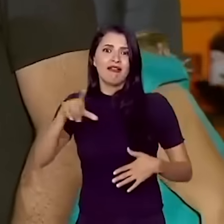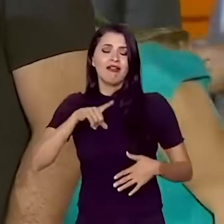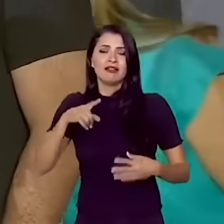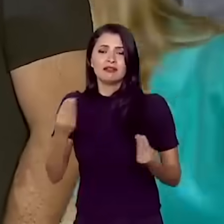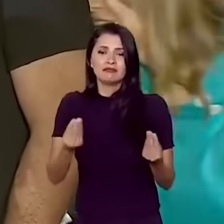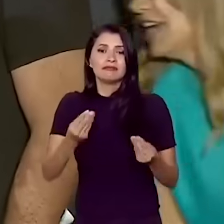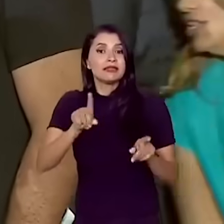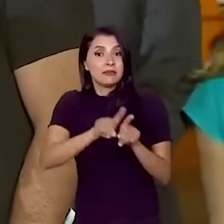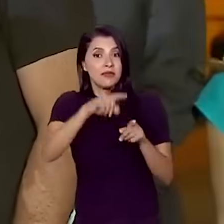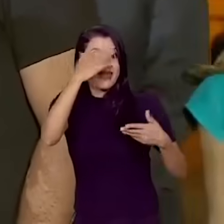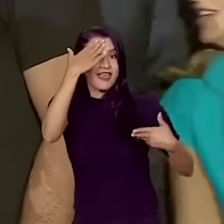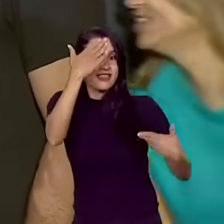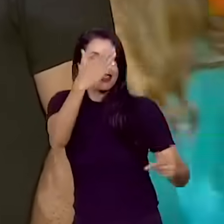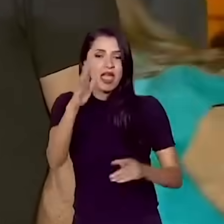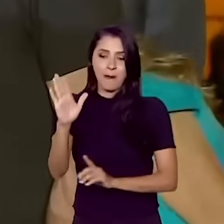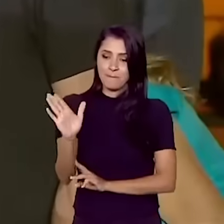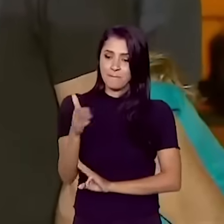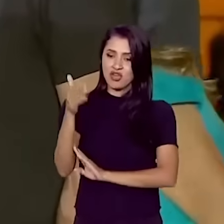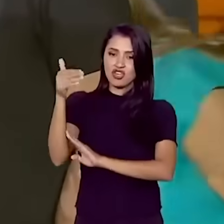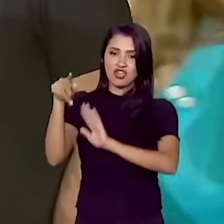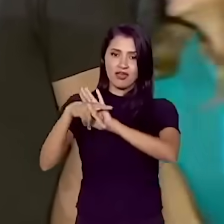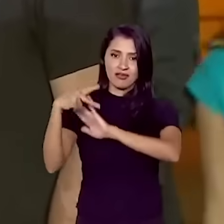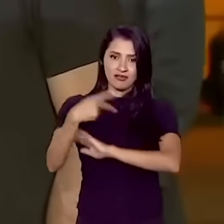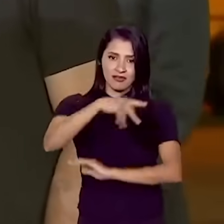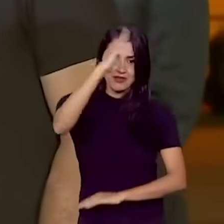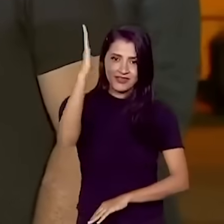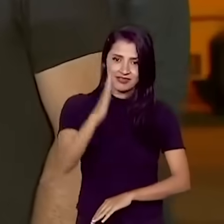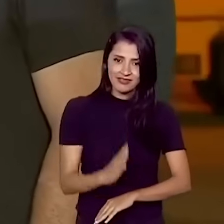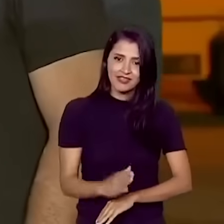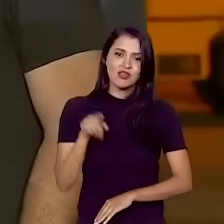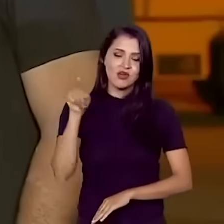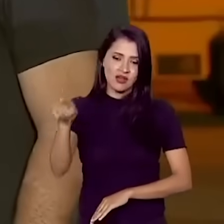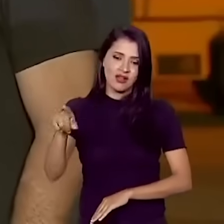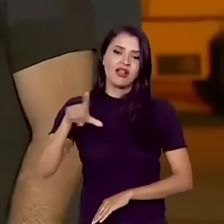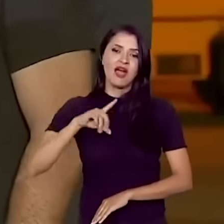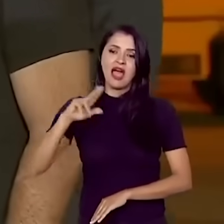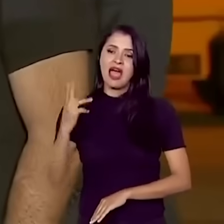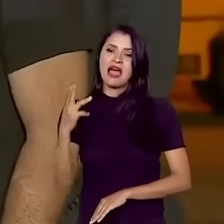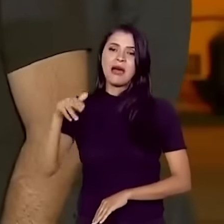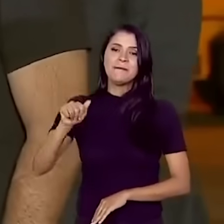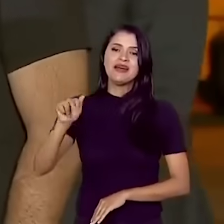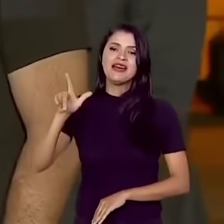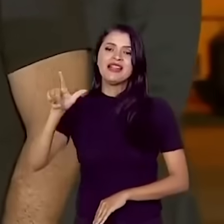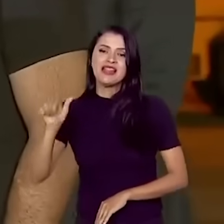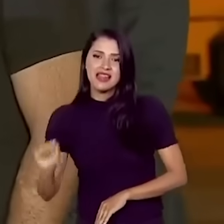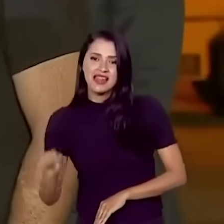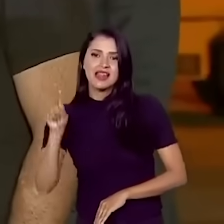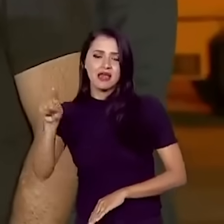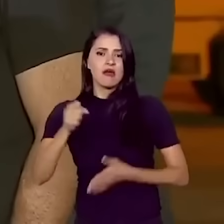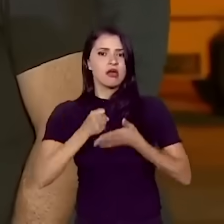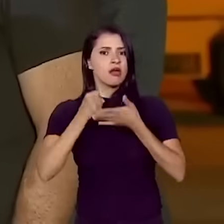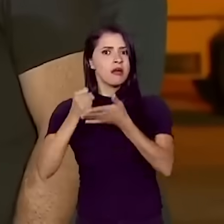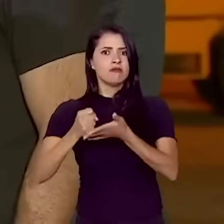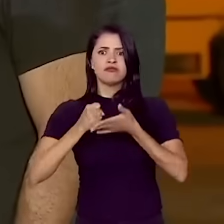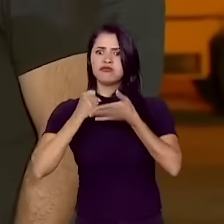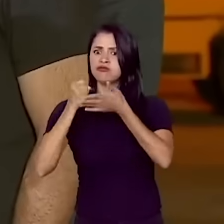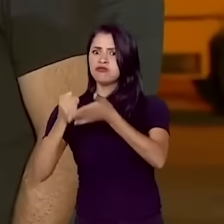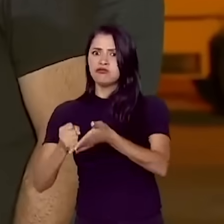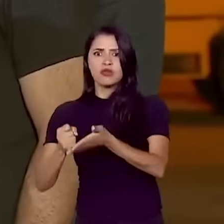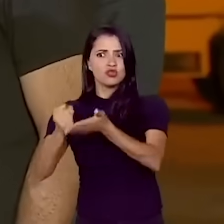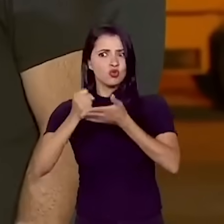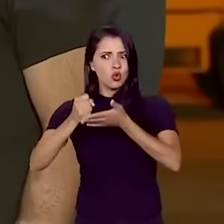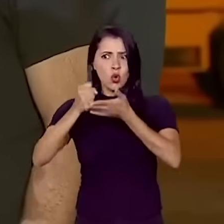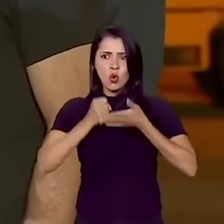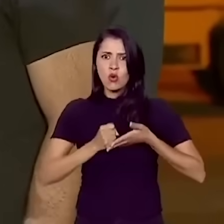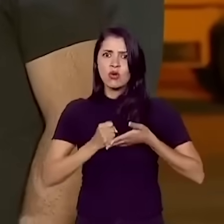Queria também agradecer o embaixado do Brasil. Na Ramallah, eles deram bastante suporte para nós,